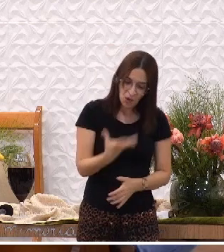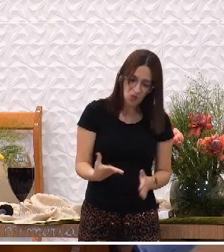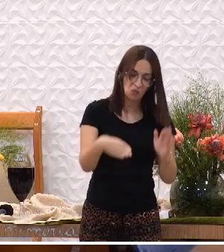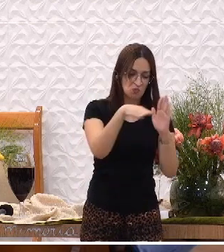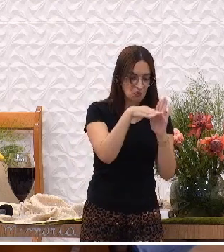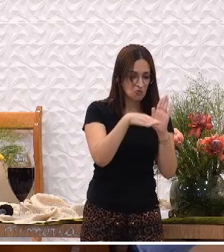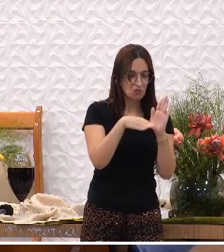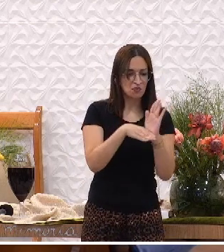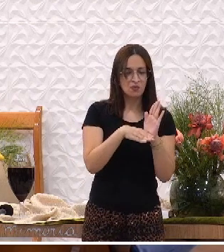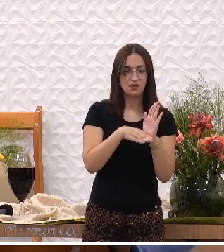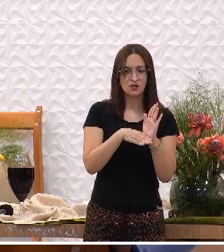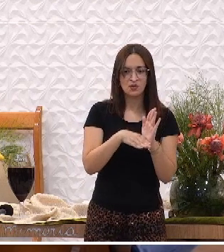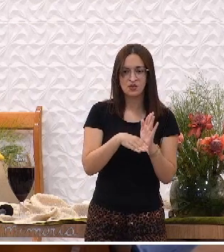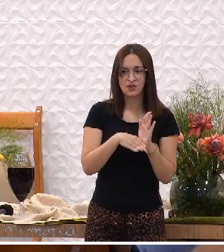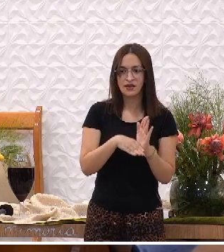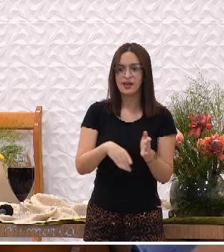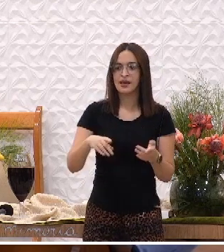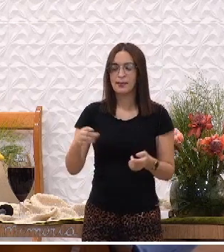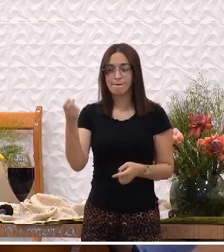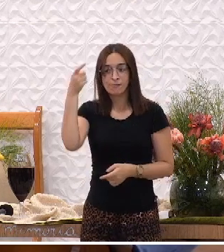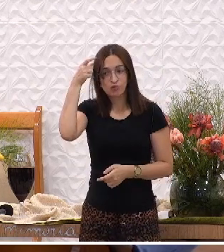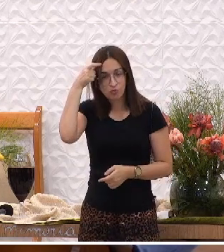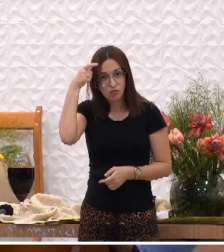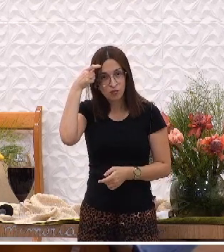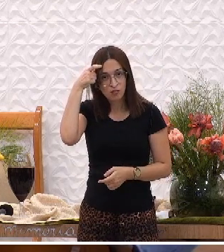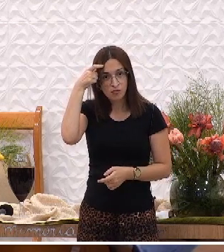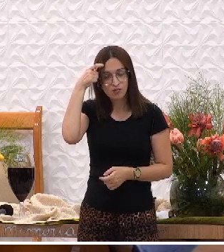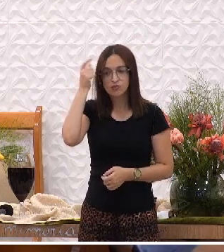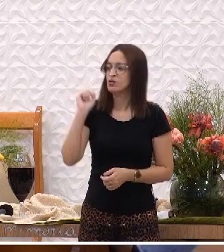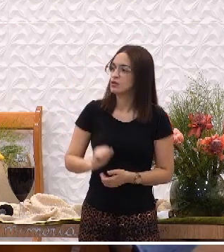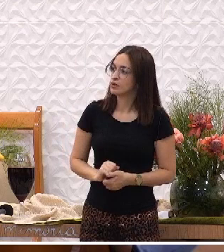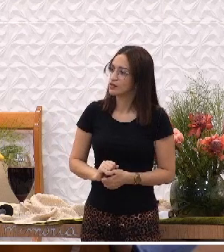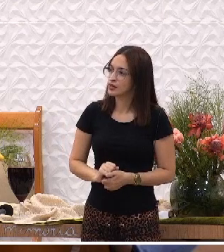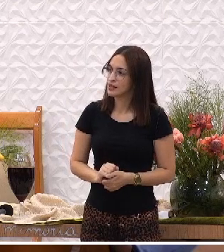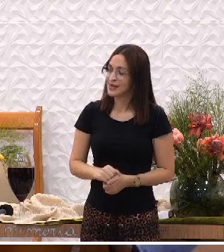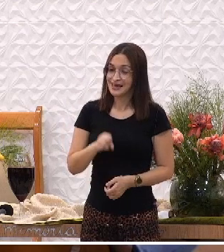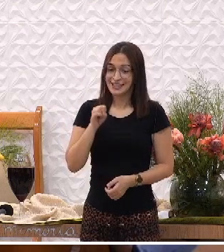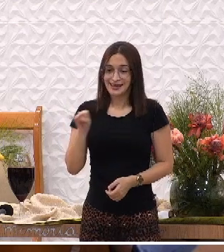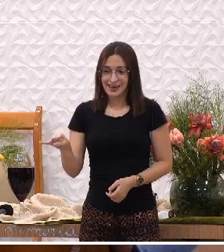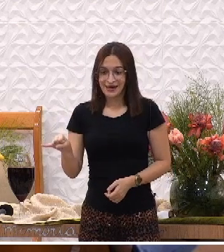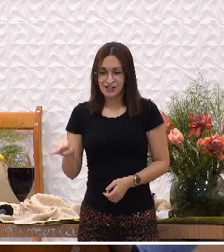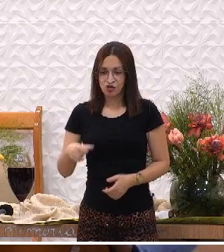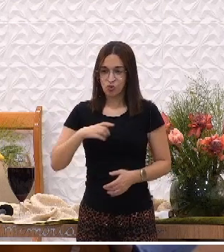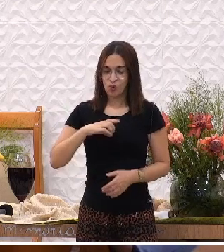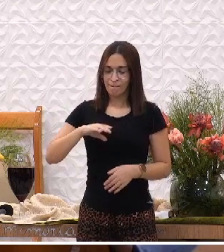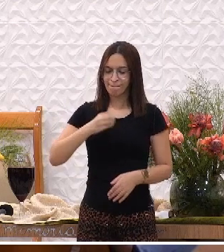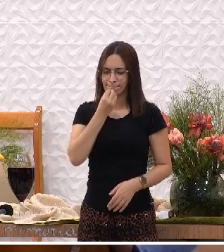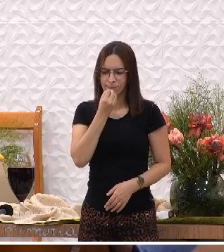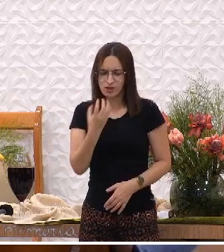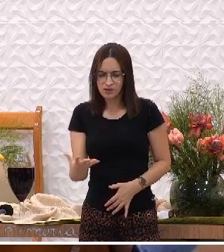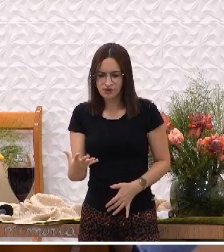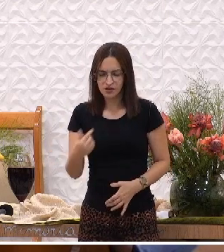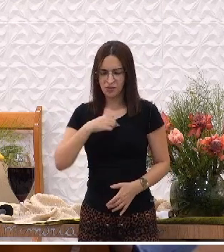principalmente psicológicos, né? Tipo, ao participar da ceia eu me sinto fortalecido, me sinto encorajado, mas não conferem nenhum tipo de